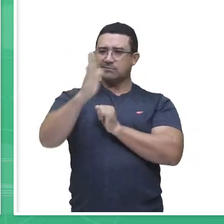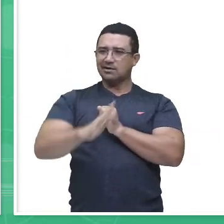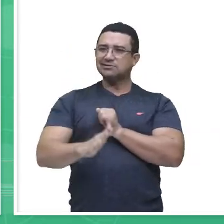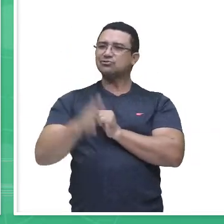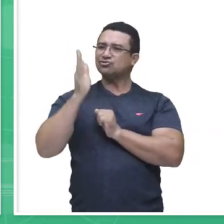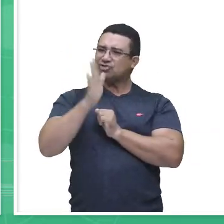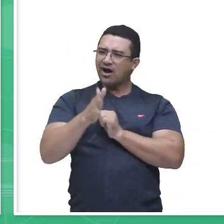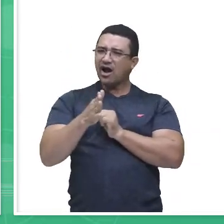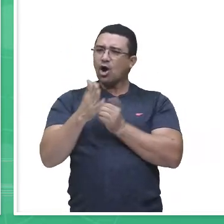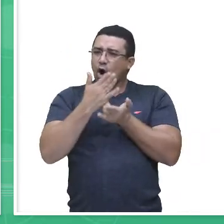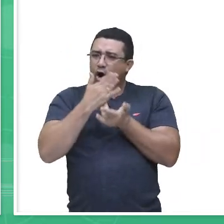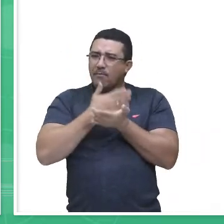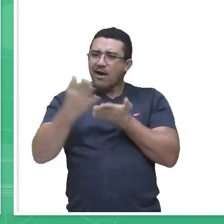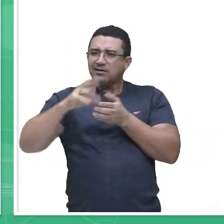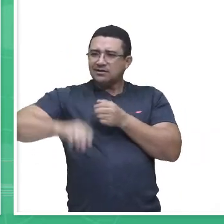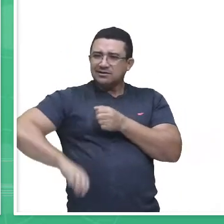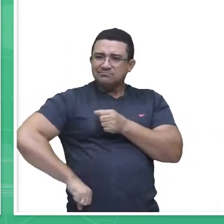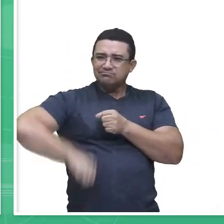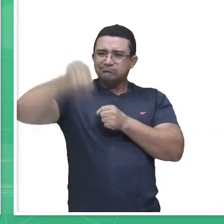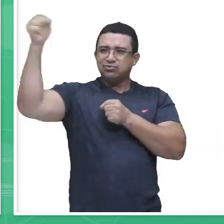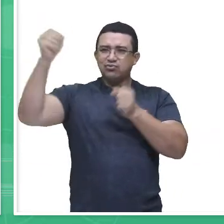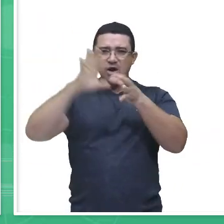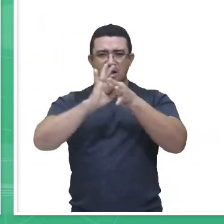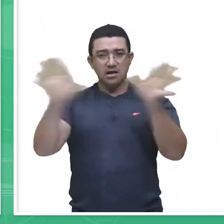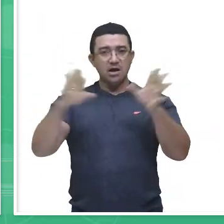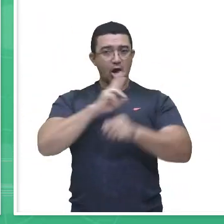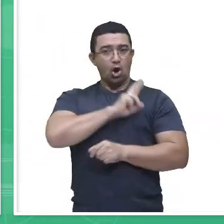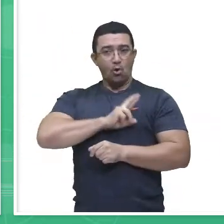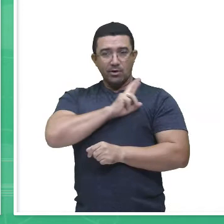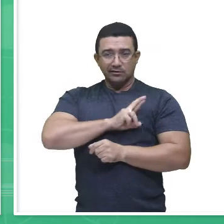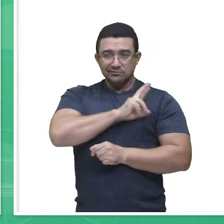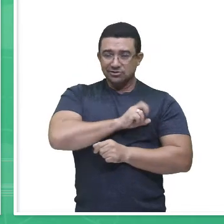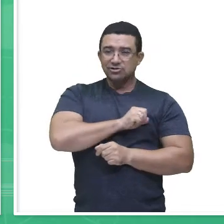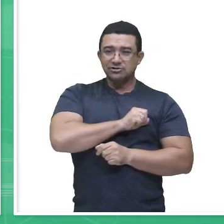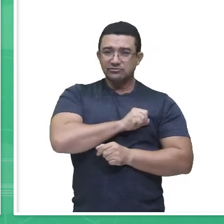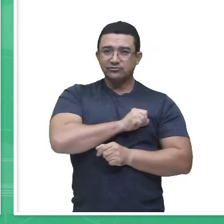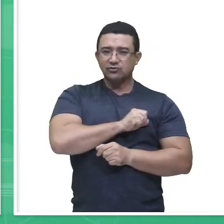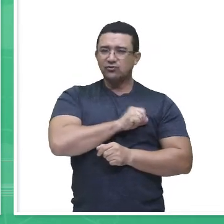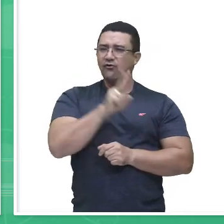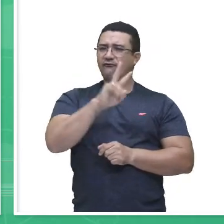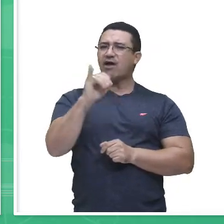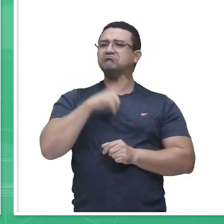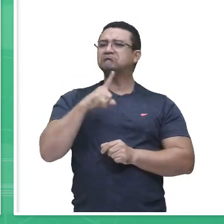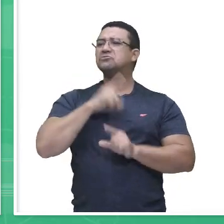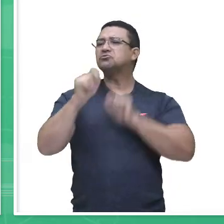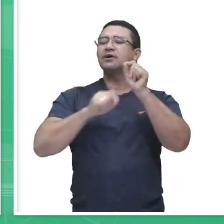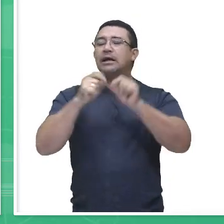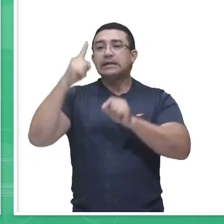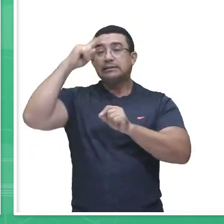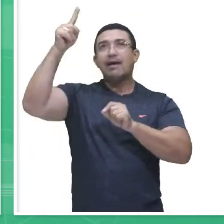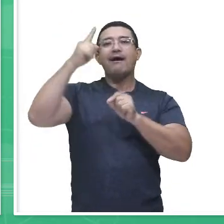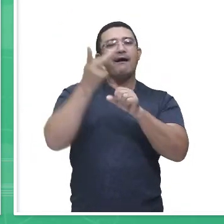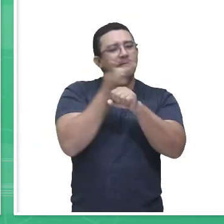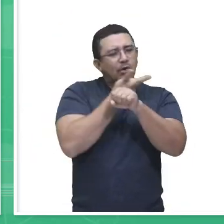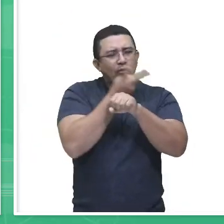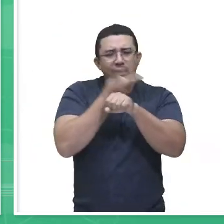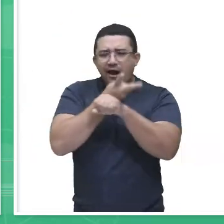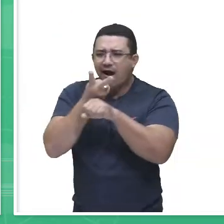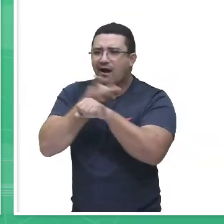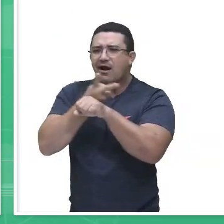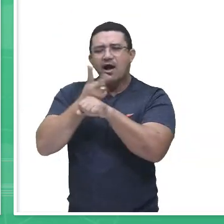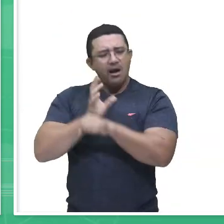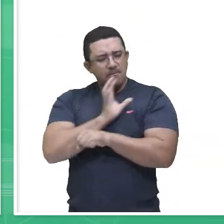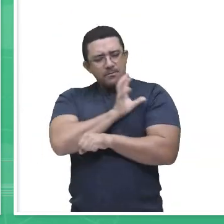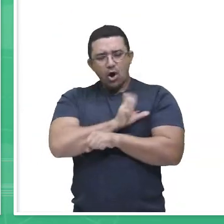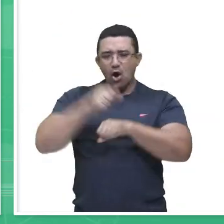de se tornar independente, então o romantismo nesse primeiro momento, ele vai ter exatamente essa ideia de buscar uma nação. E como